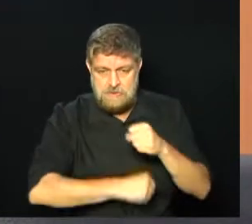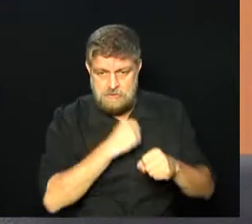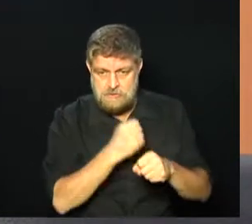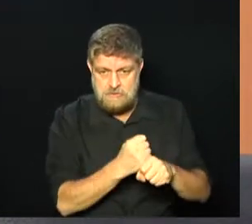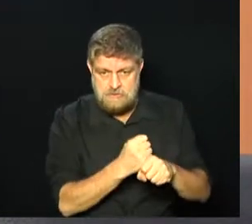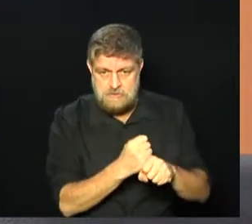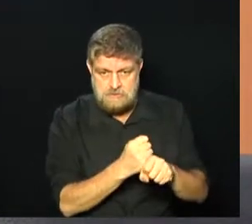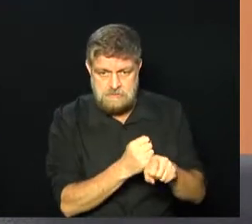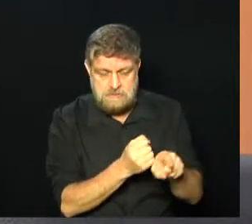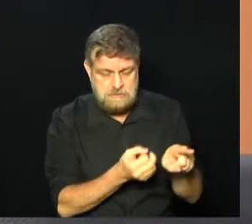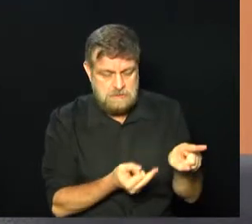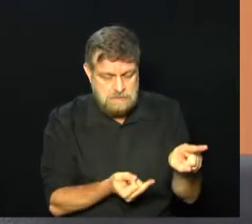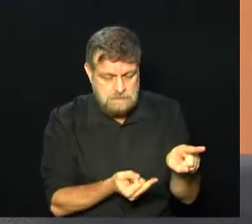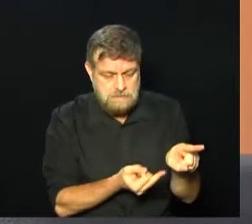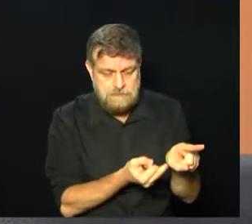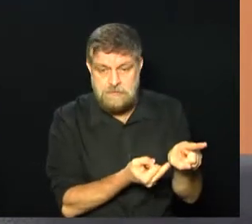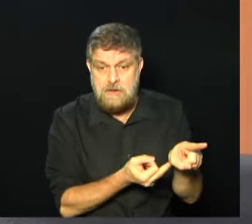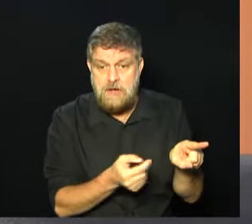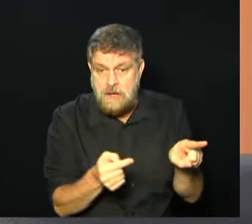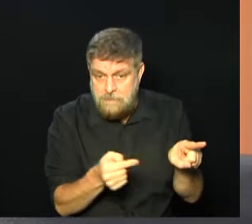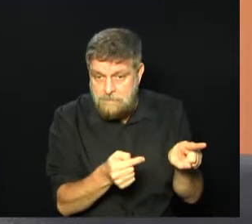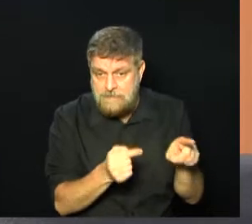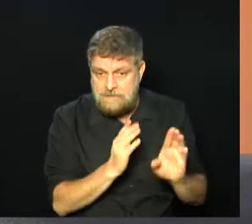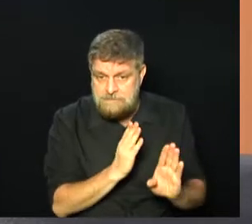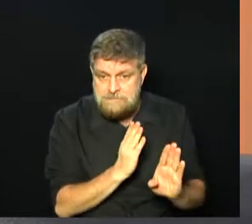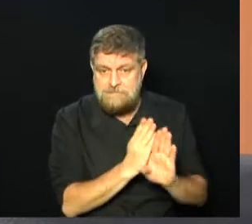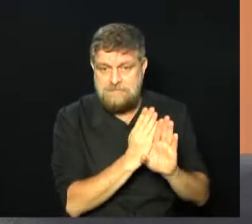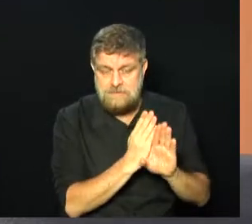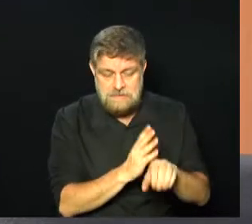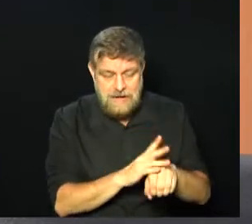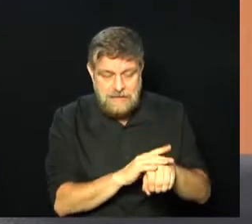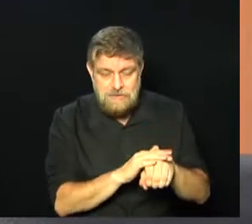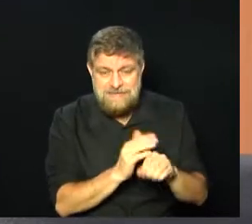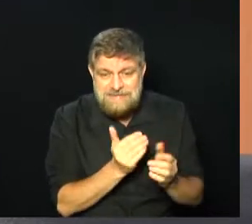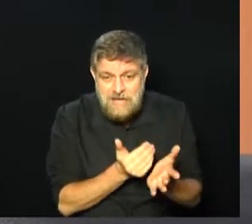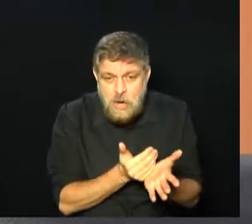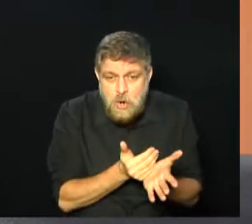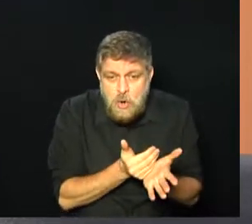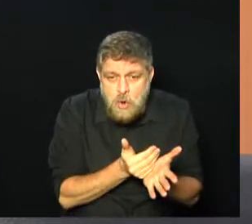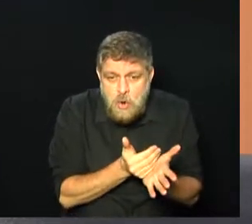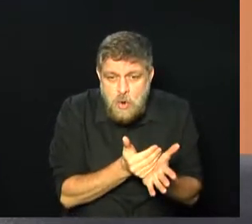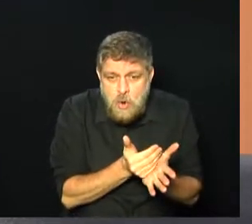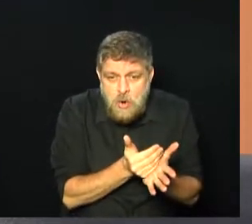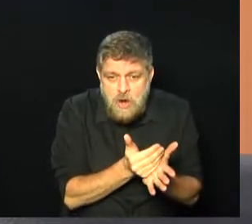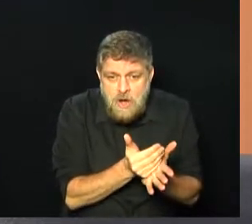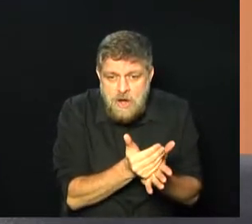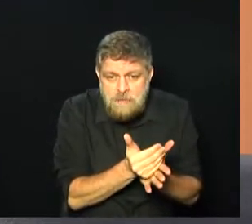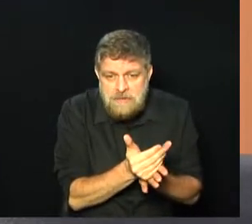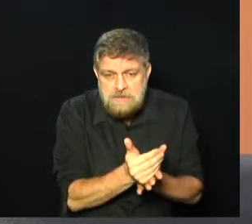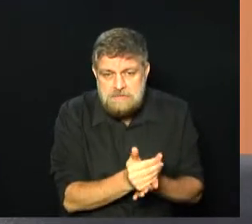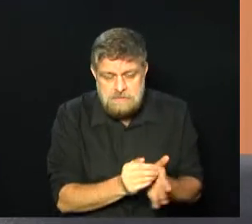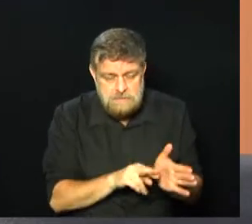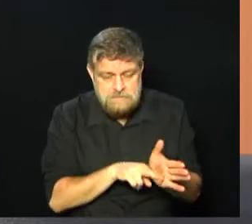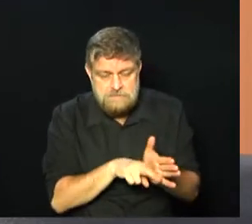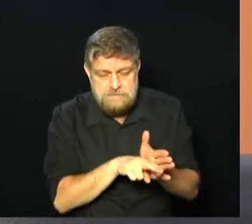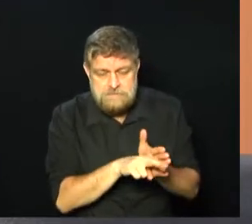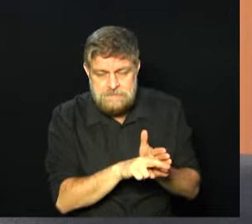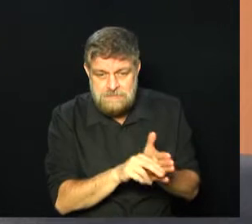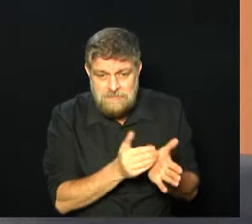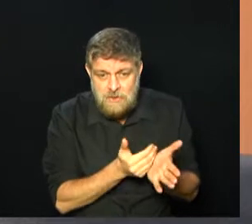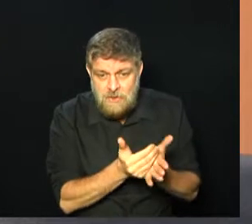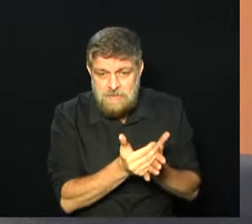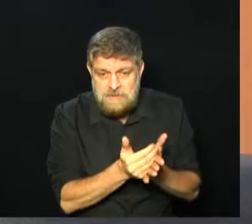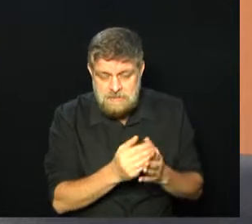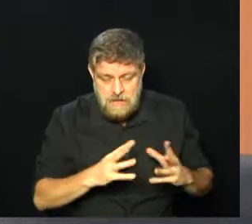de detectar a doença no início. O diagnóstico precoce, para